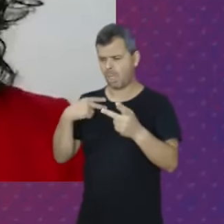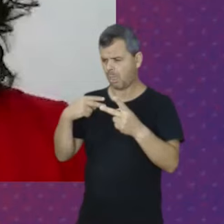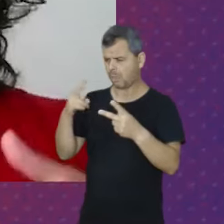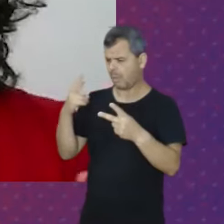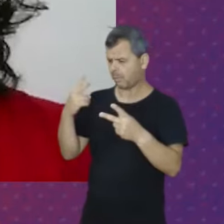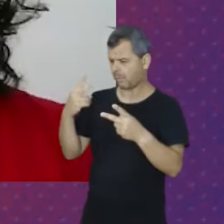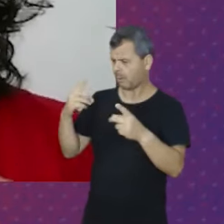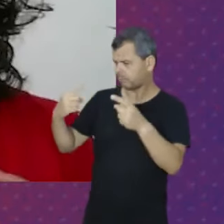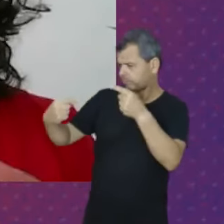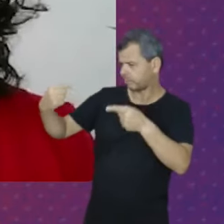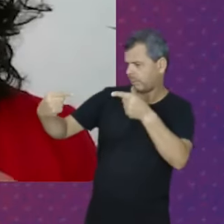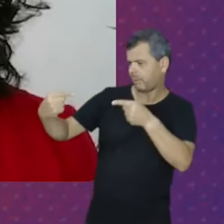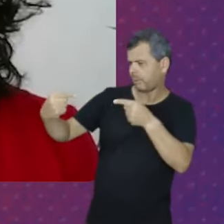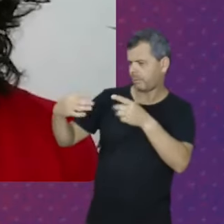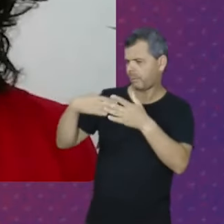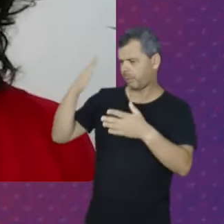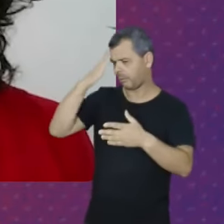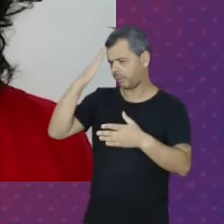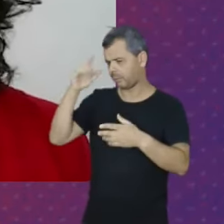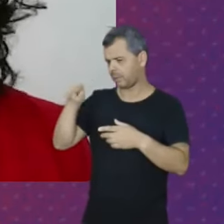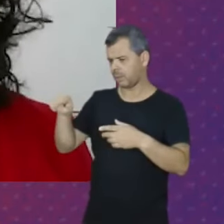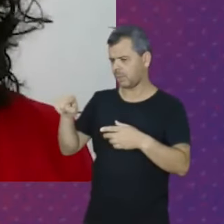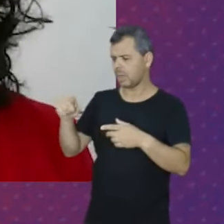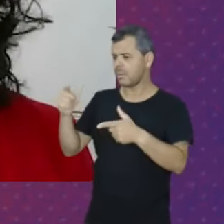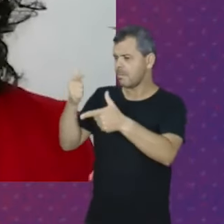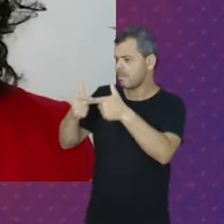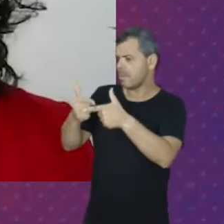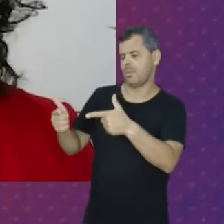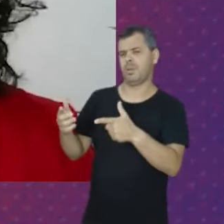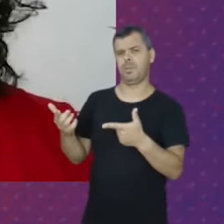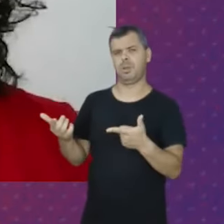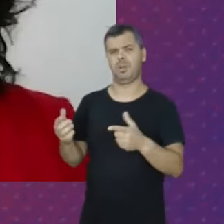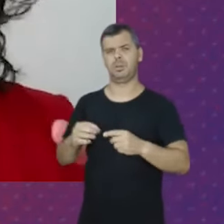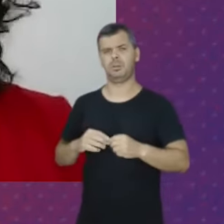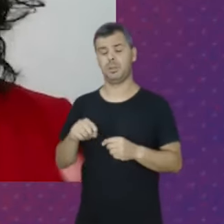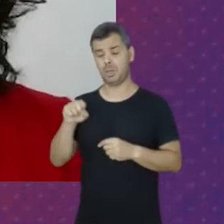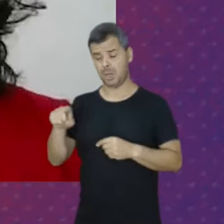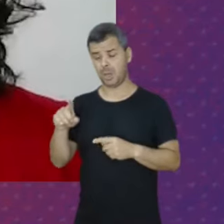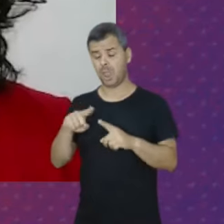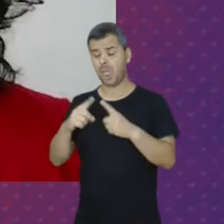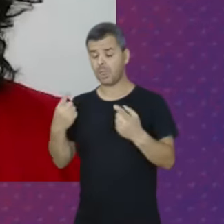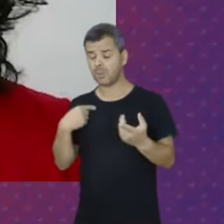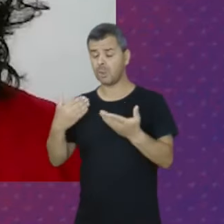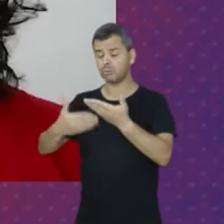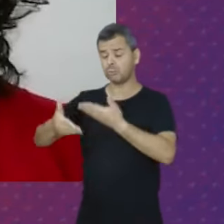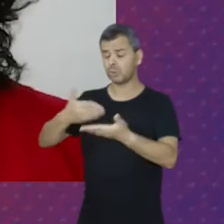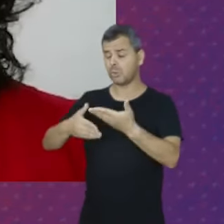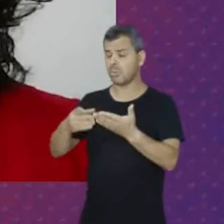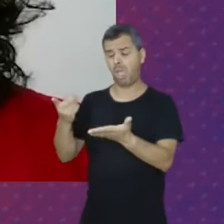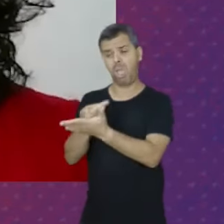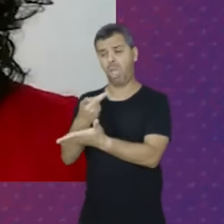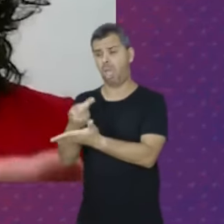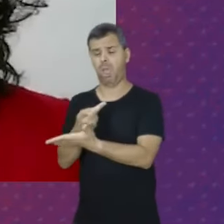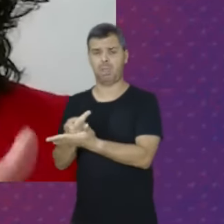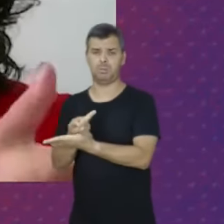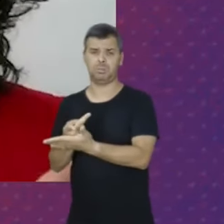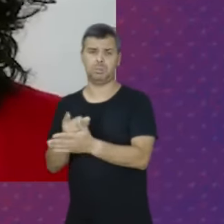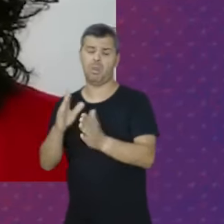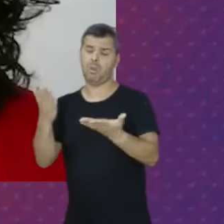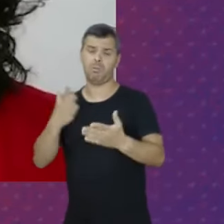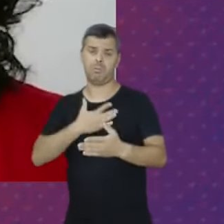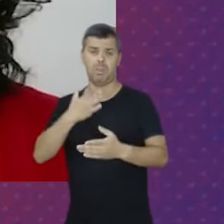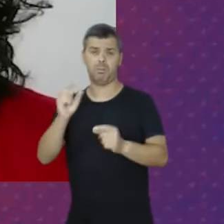acariações, para fazer o entendimento daquela situação, isso é um tipo de atendimento inadequado. Ou, de repente,